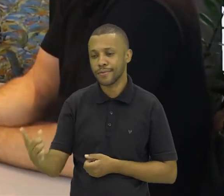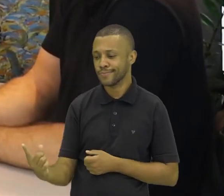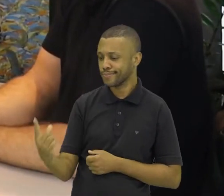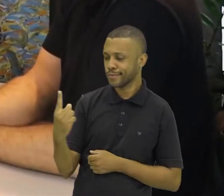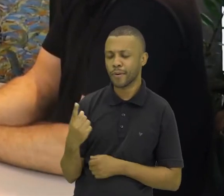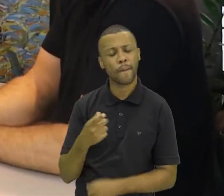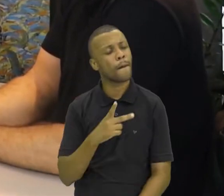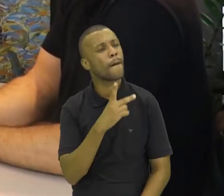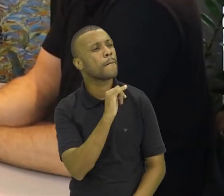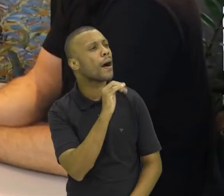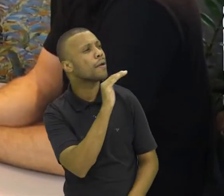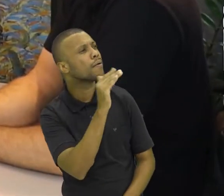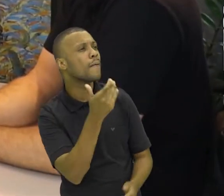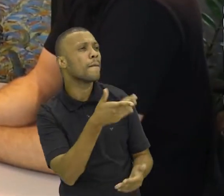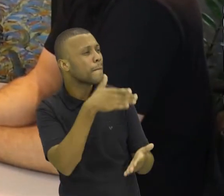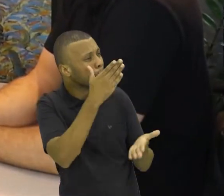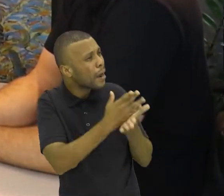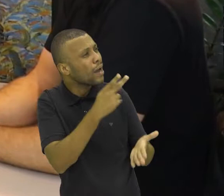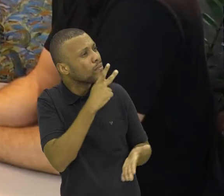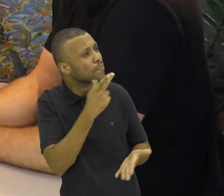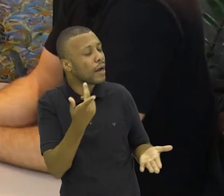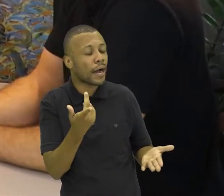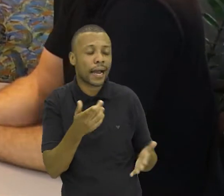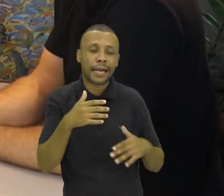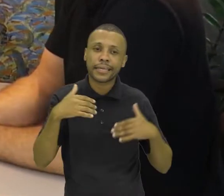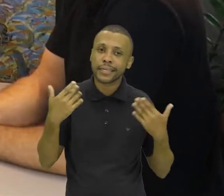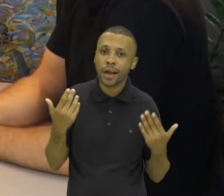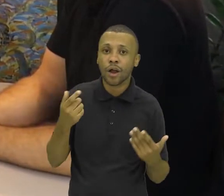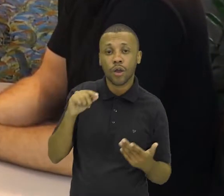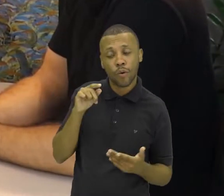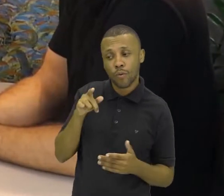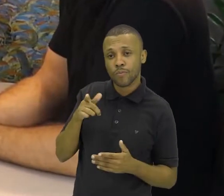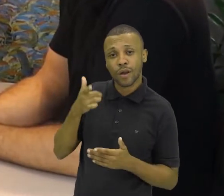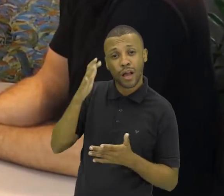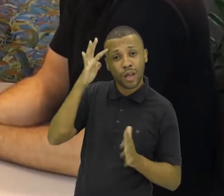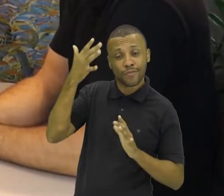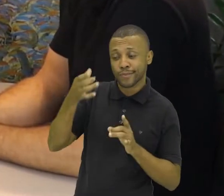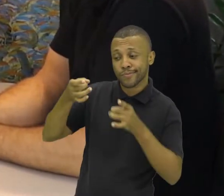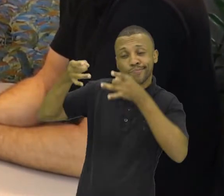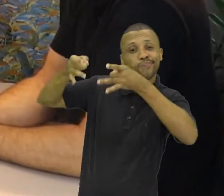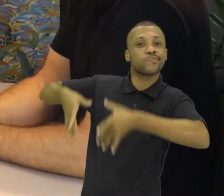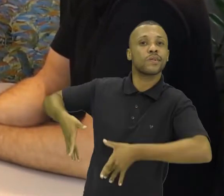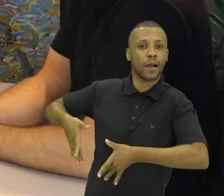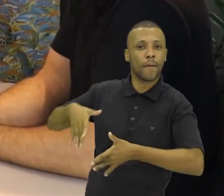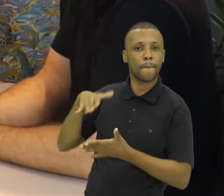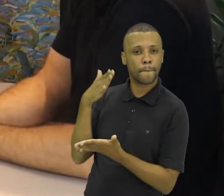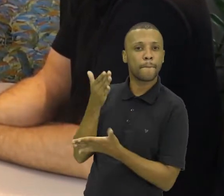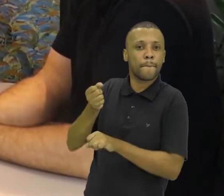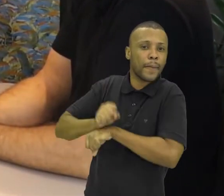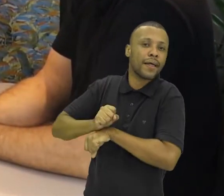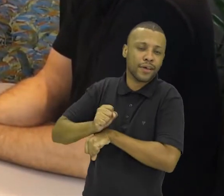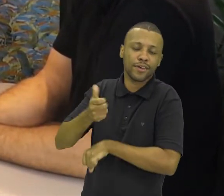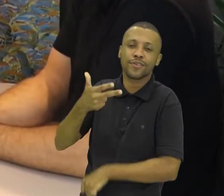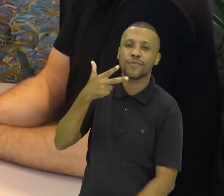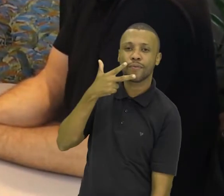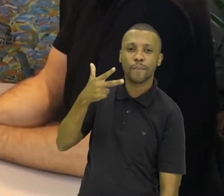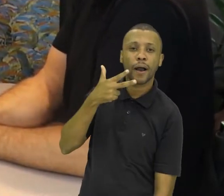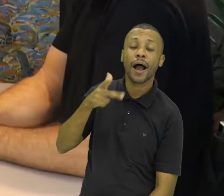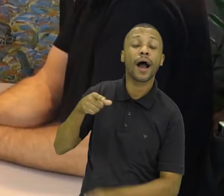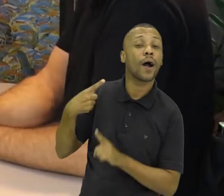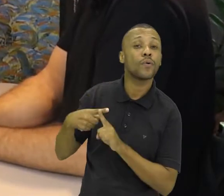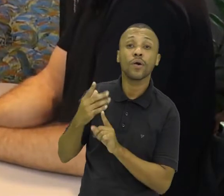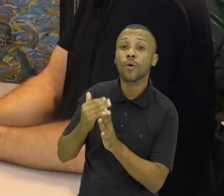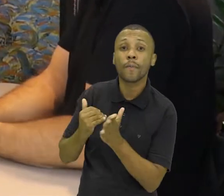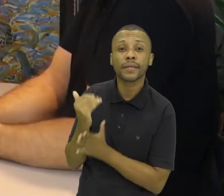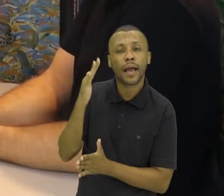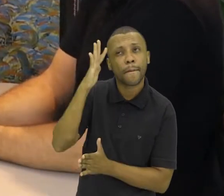eu quero que você pare de fumar. Né? Ou seja, e eu parei de fumar, não só por causa desse pedido deles, mas porque eu comecei